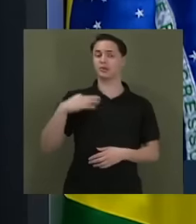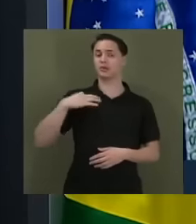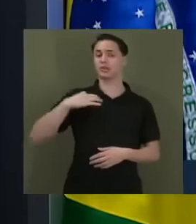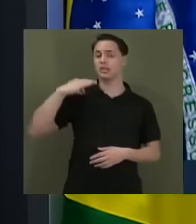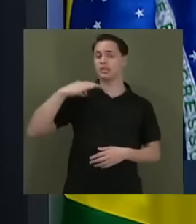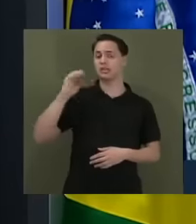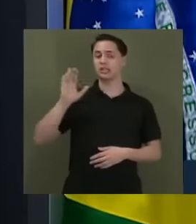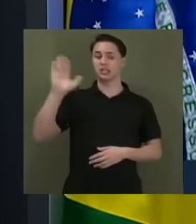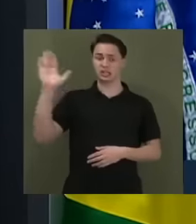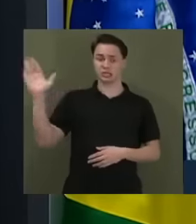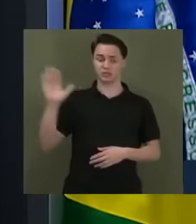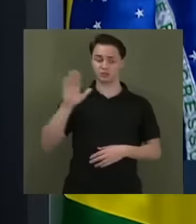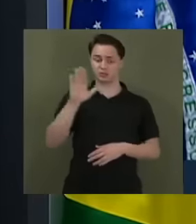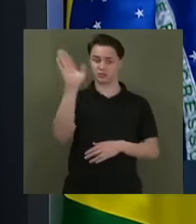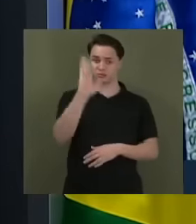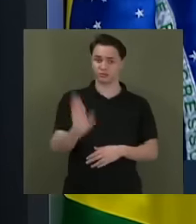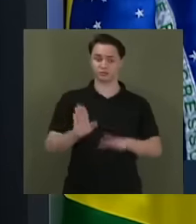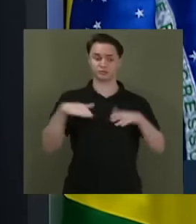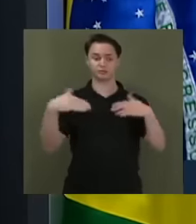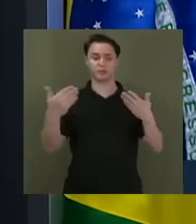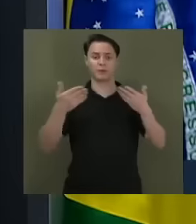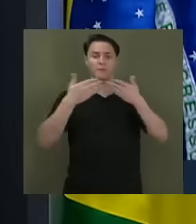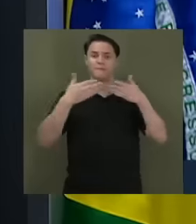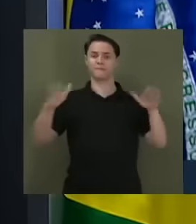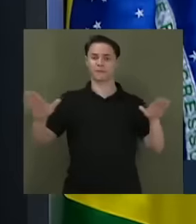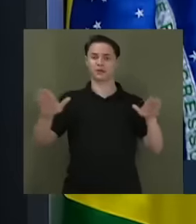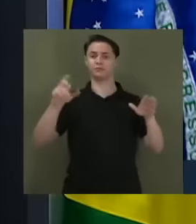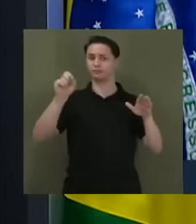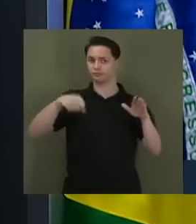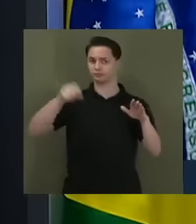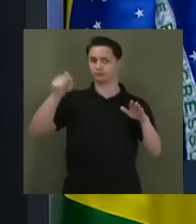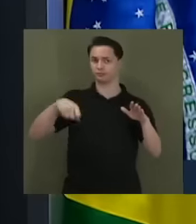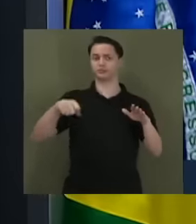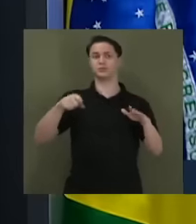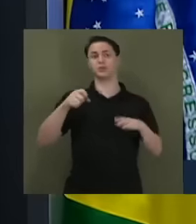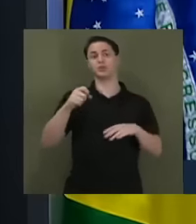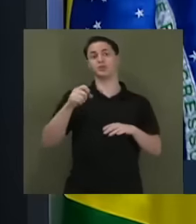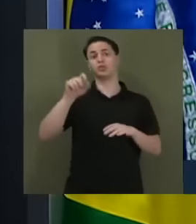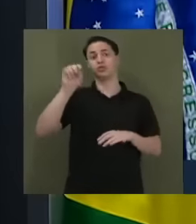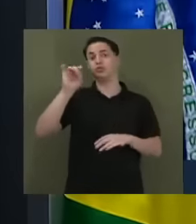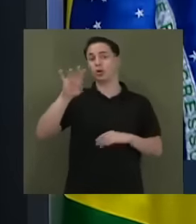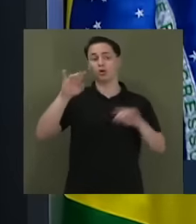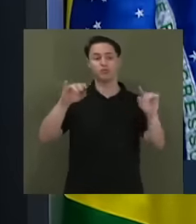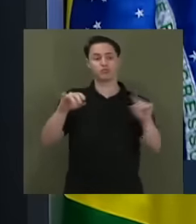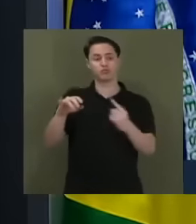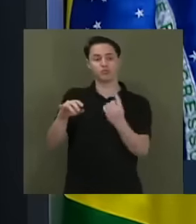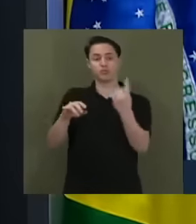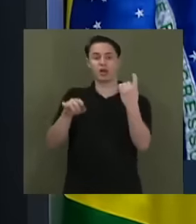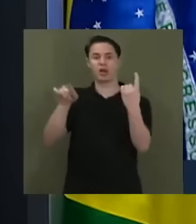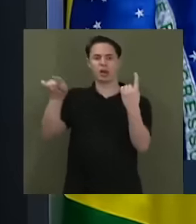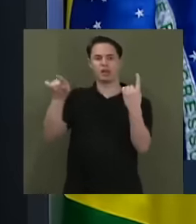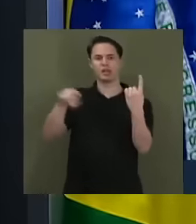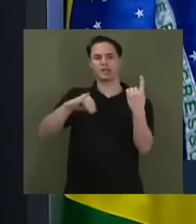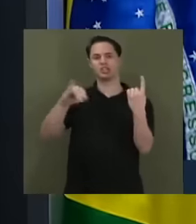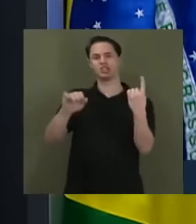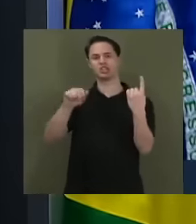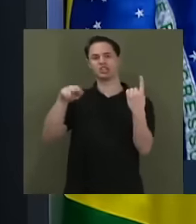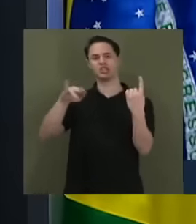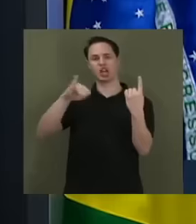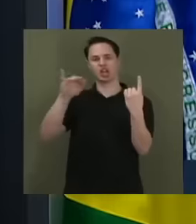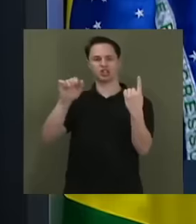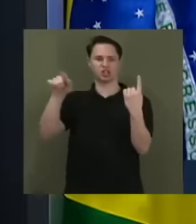ou seja foi aberta uma super exceção para o caso da esposa do então candidato Lula parece que é